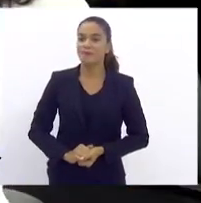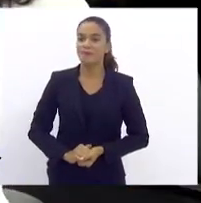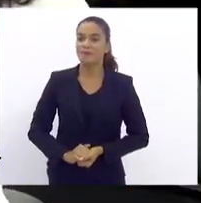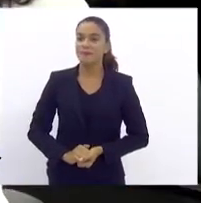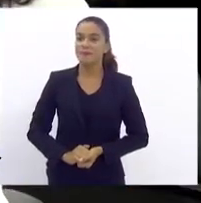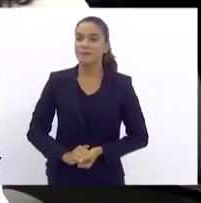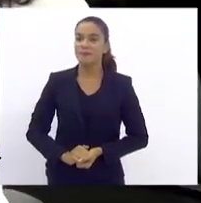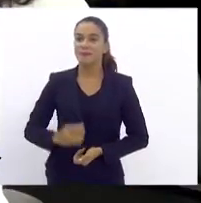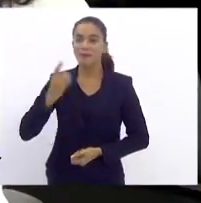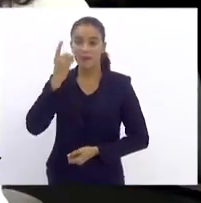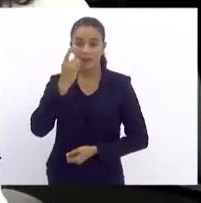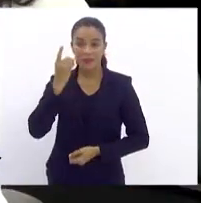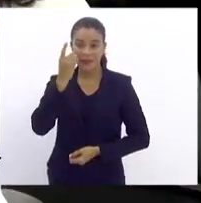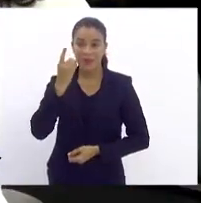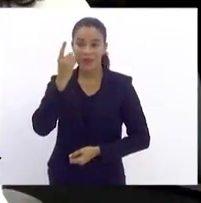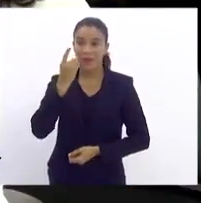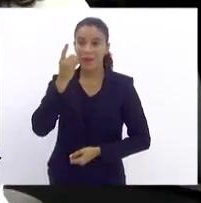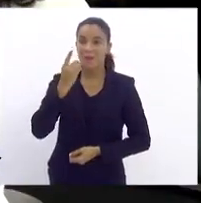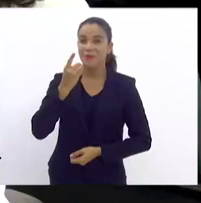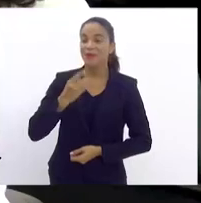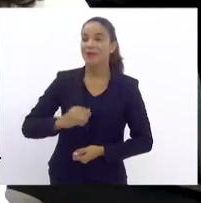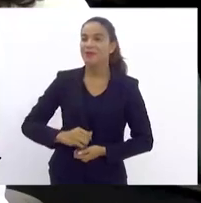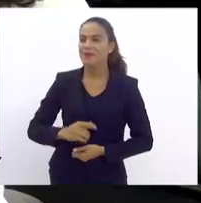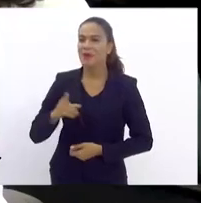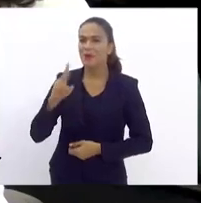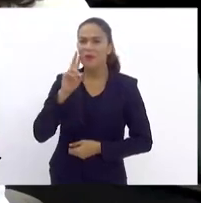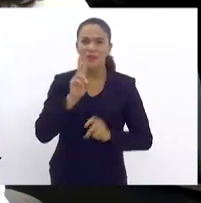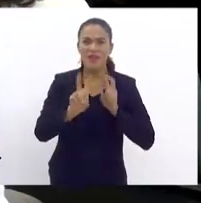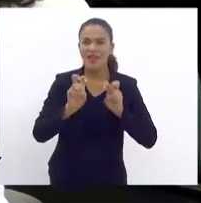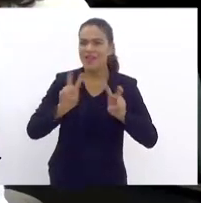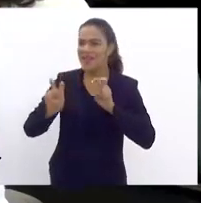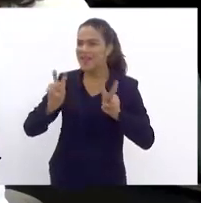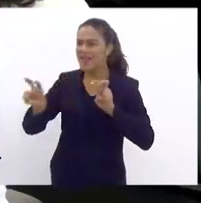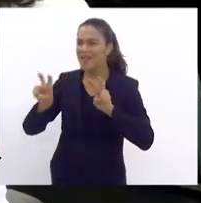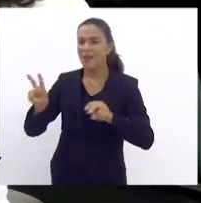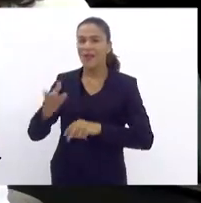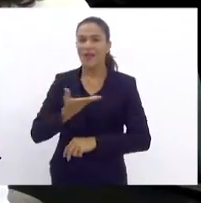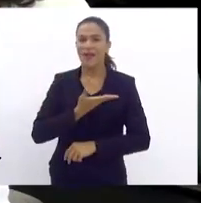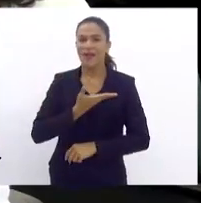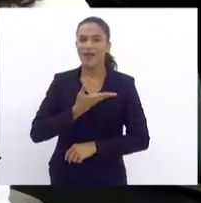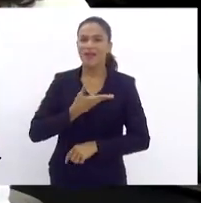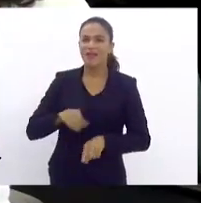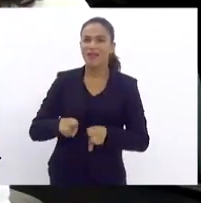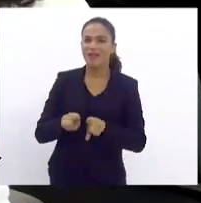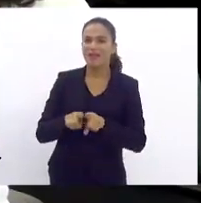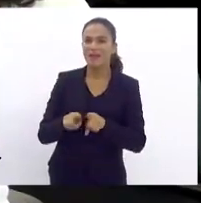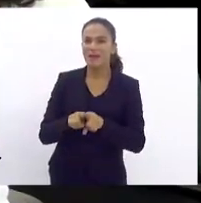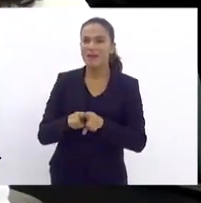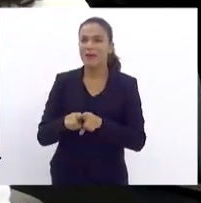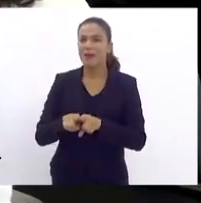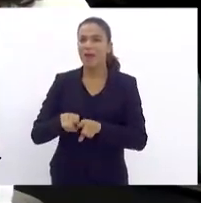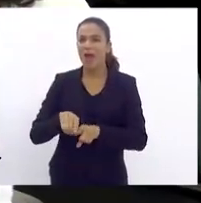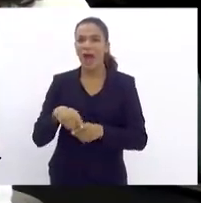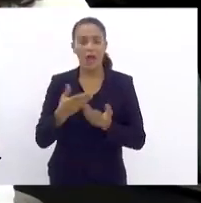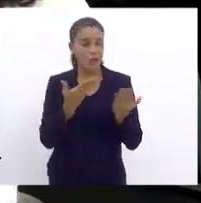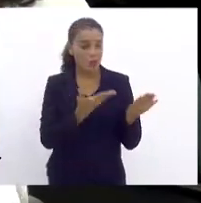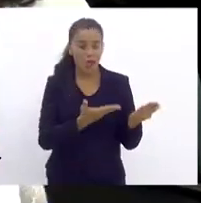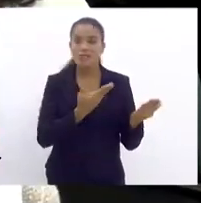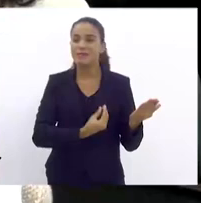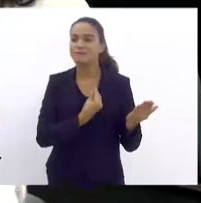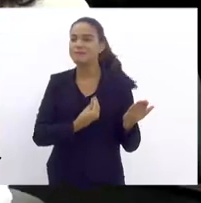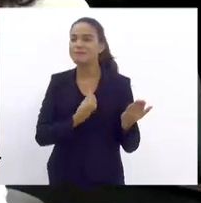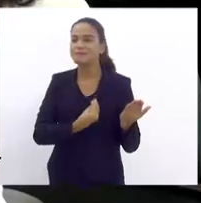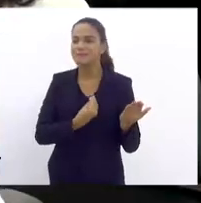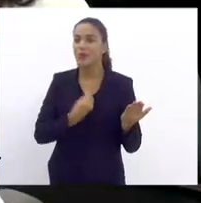deputado Luís antes eu queria também agradecer eu tô vendo muitos amigos mas de maneira especial também a nossa a presença de